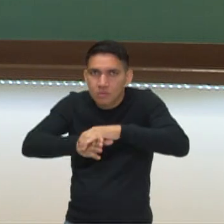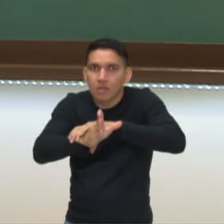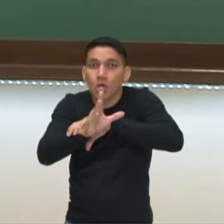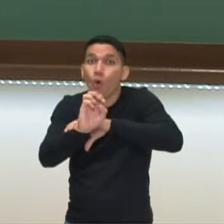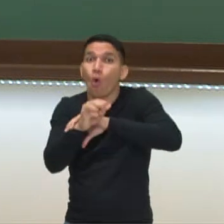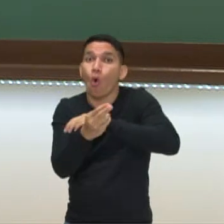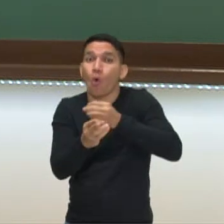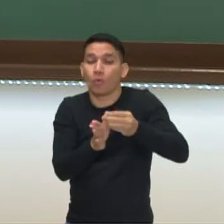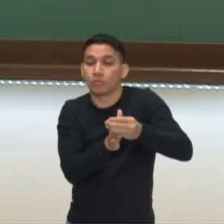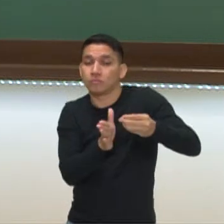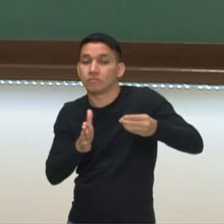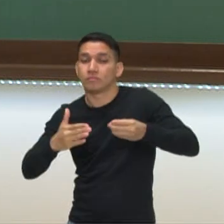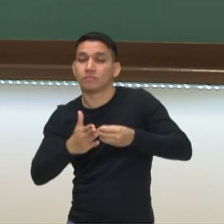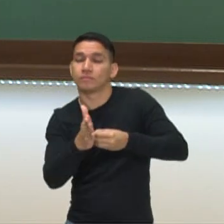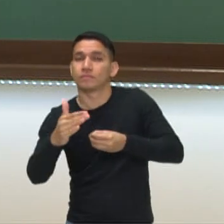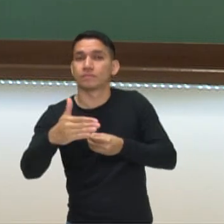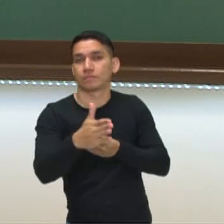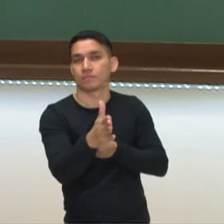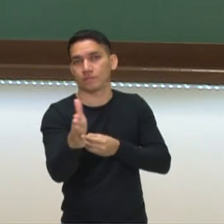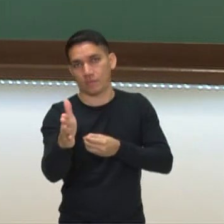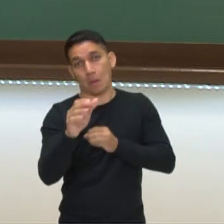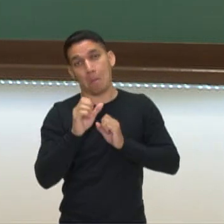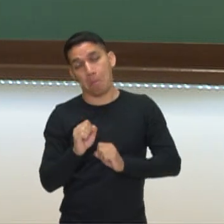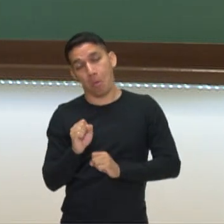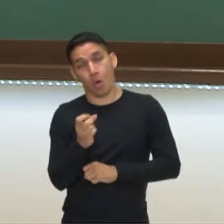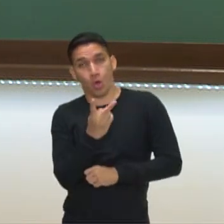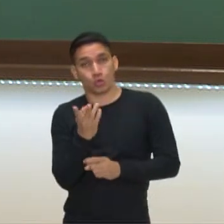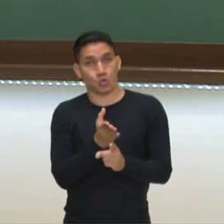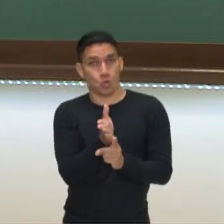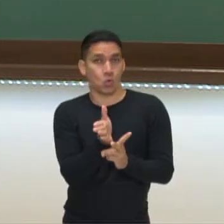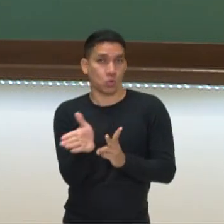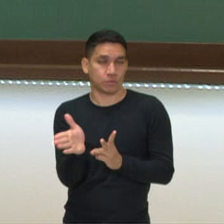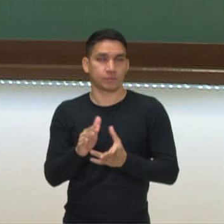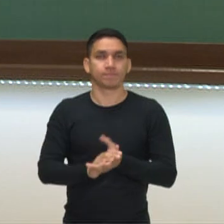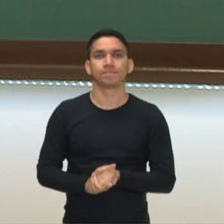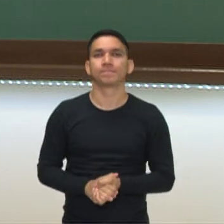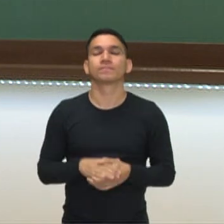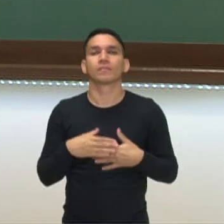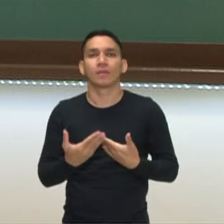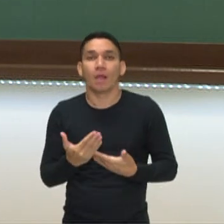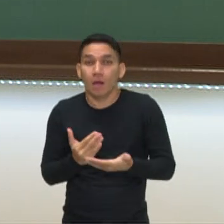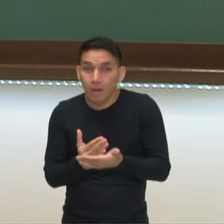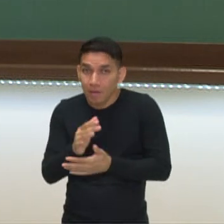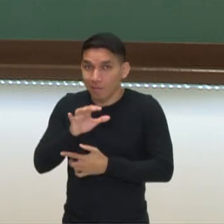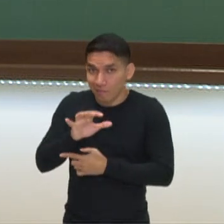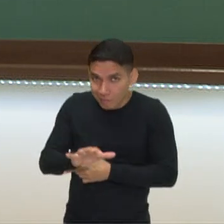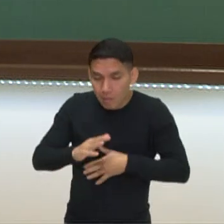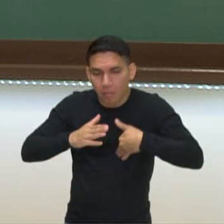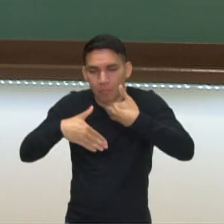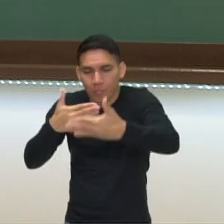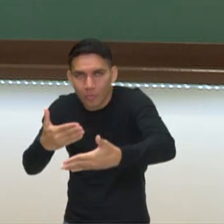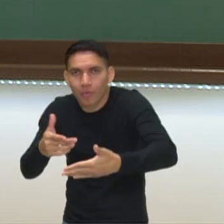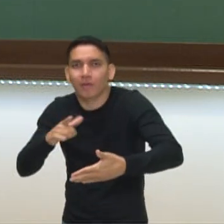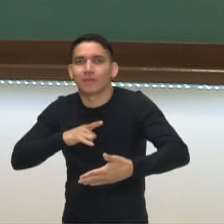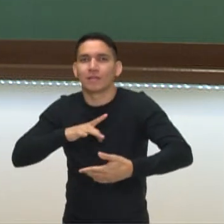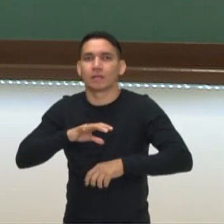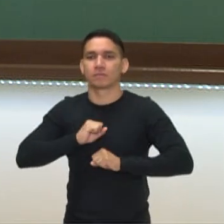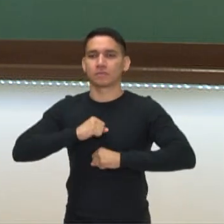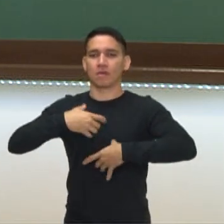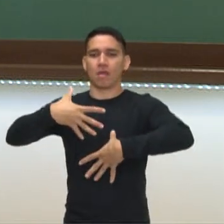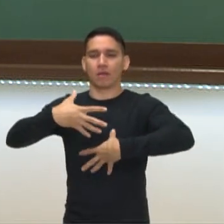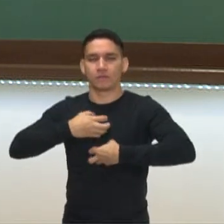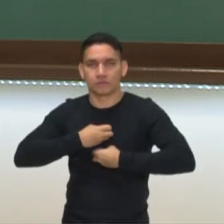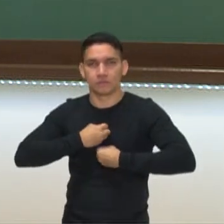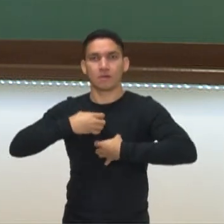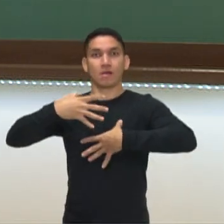entre as células. São duas vias que essa água pode chegar, tá? E a partir daí, então, desse processo de transpiração, ocorre,